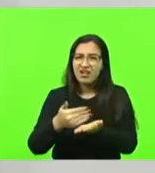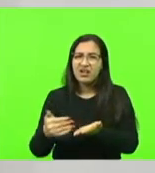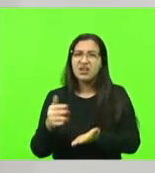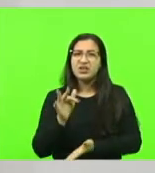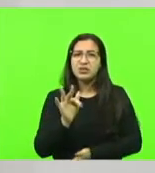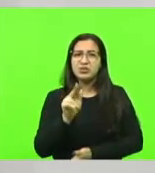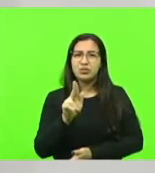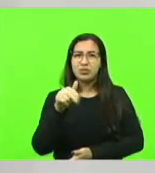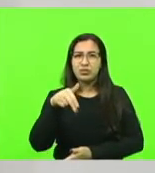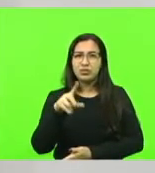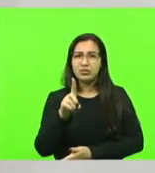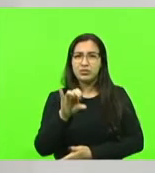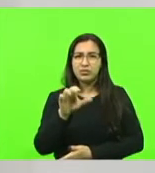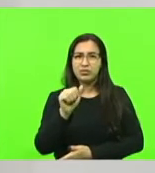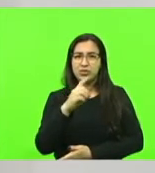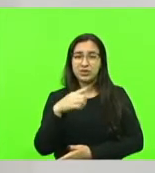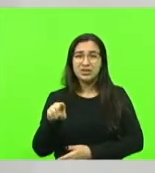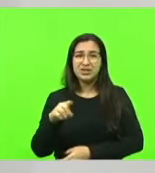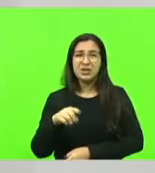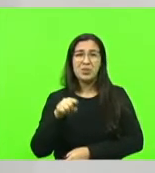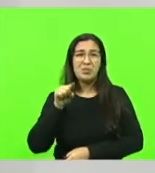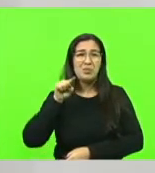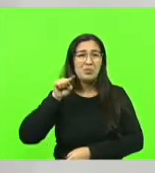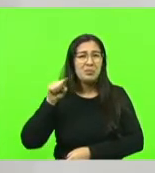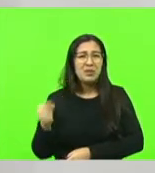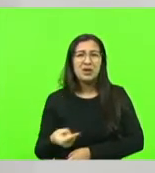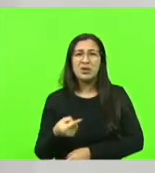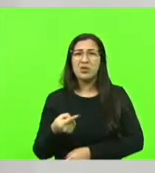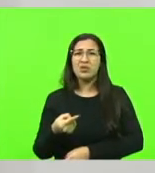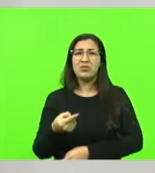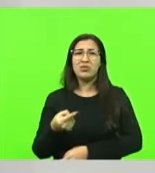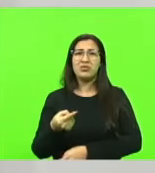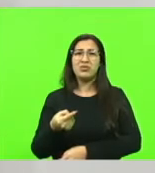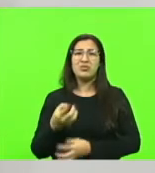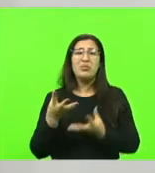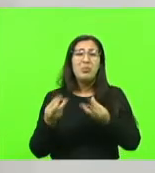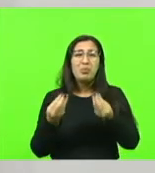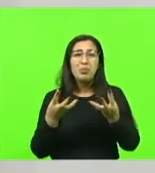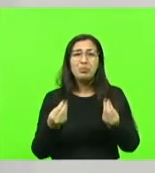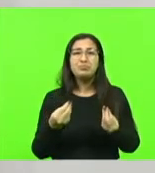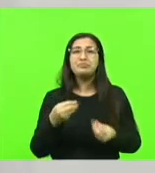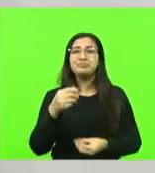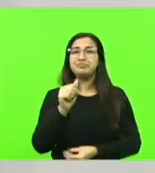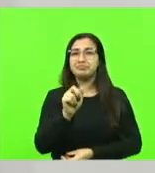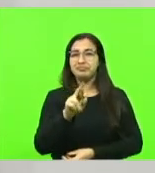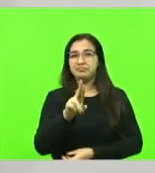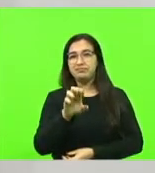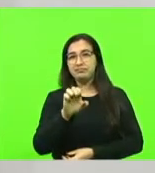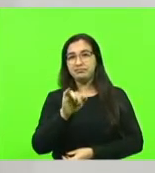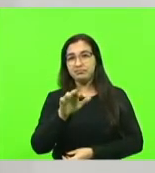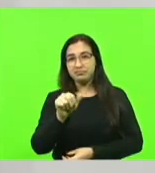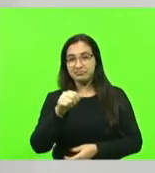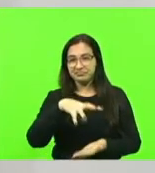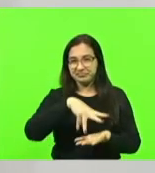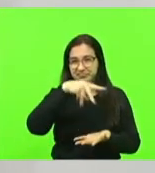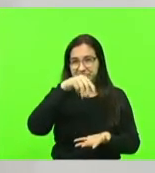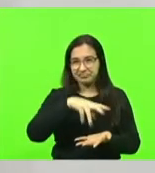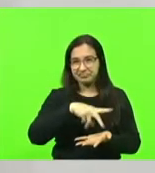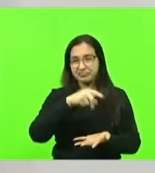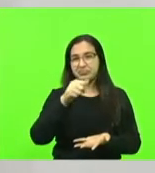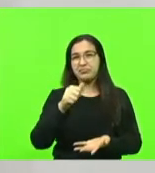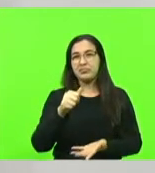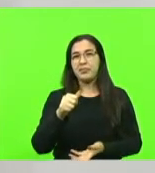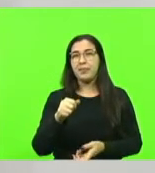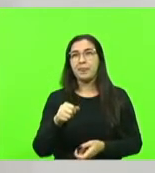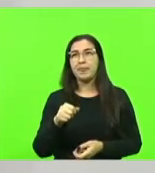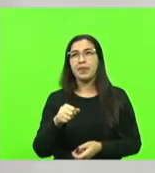São milhões de metros cúbicos de areia que, após utilizar na fundição, são